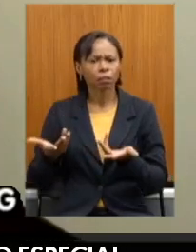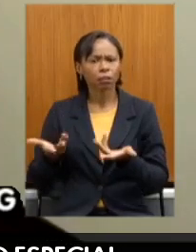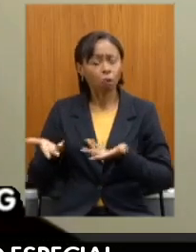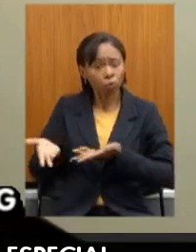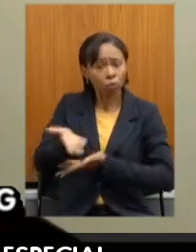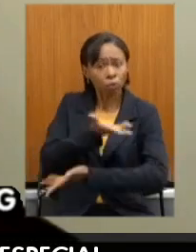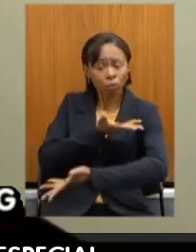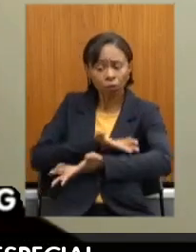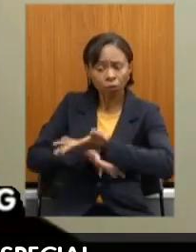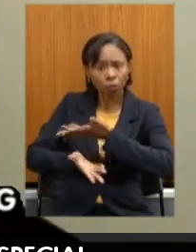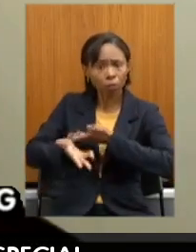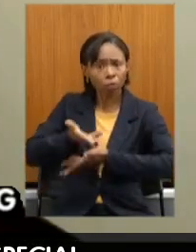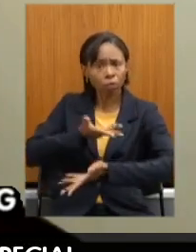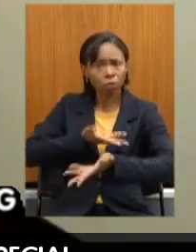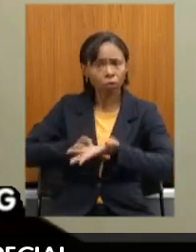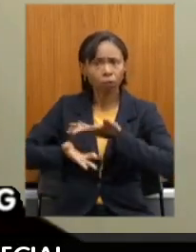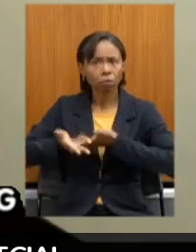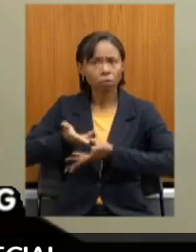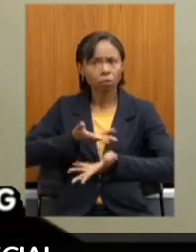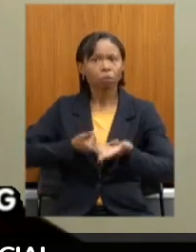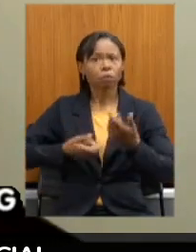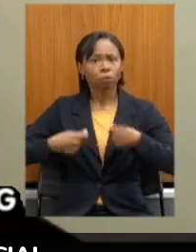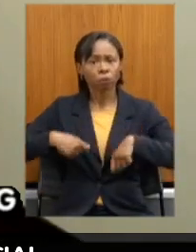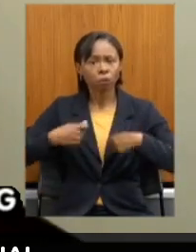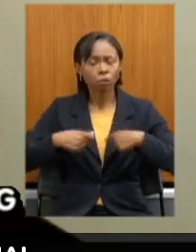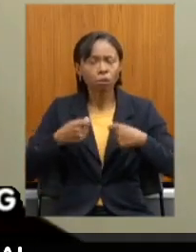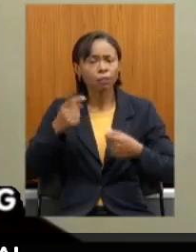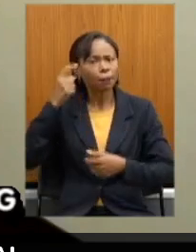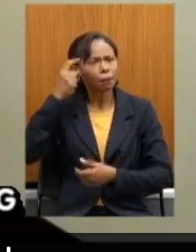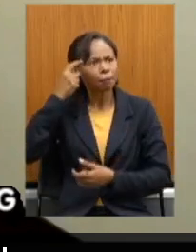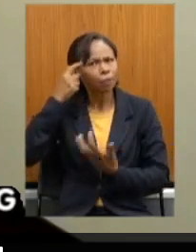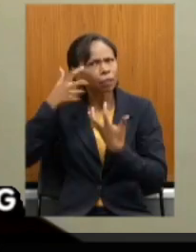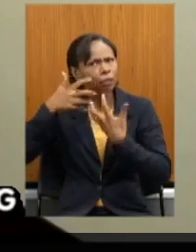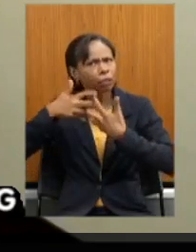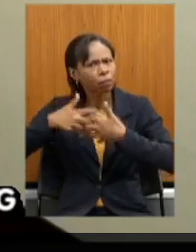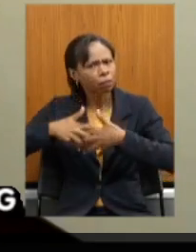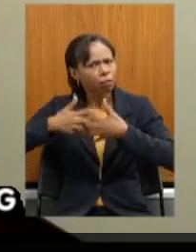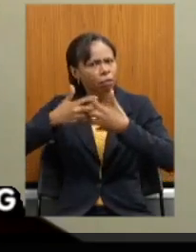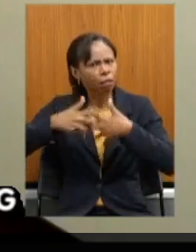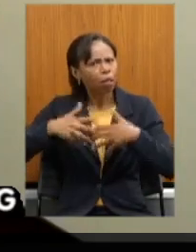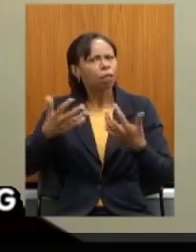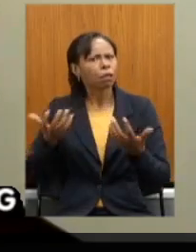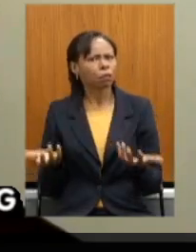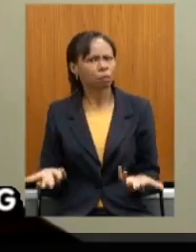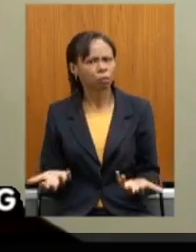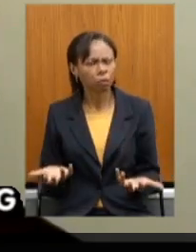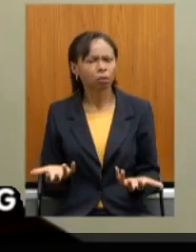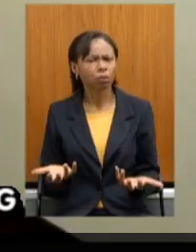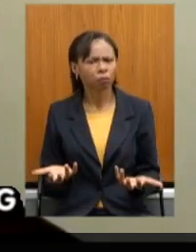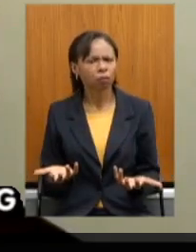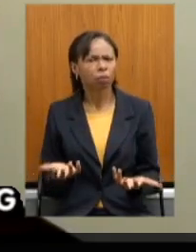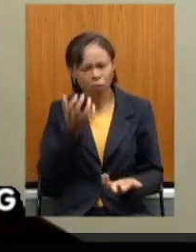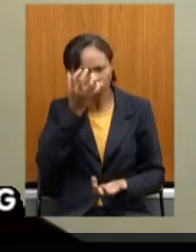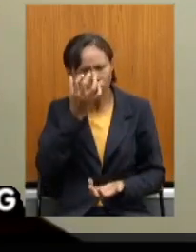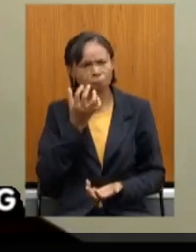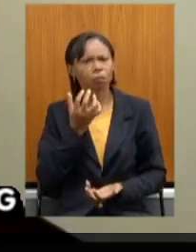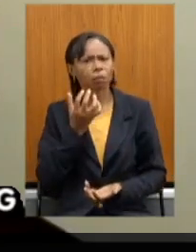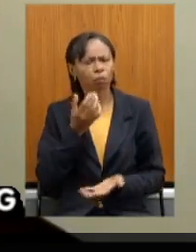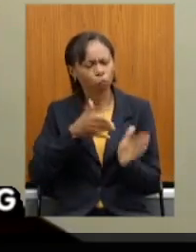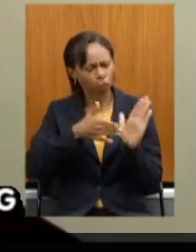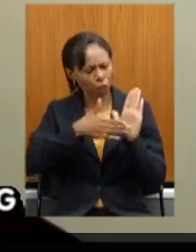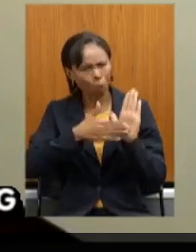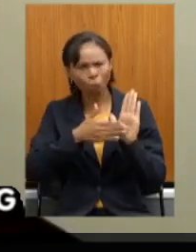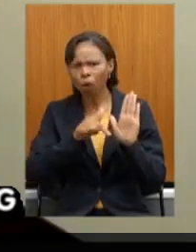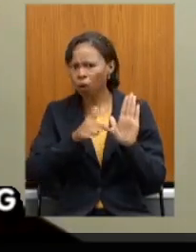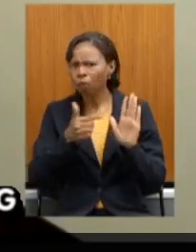dupla. Vamos pensar com muita seriedade as propostas de